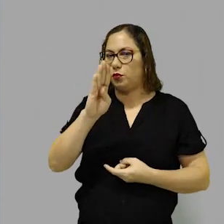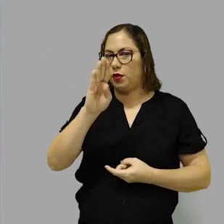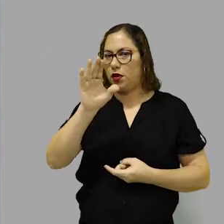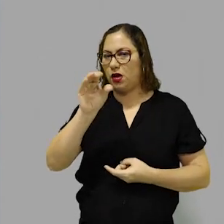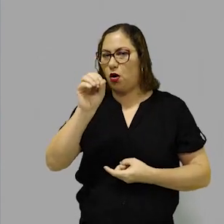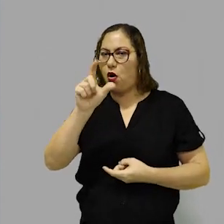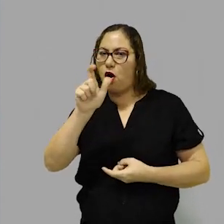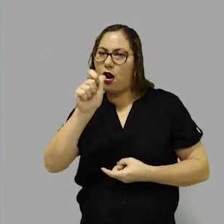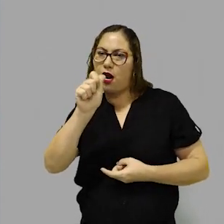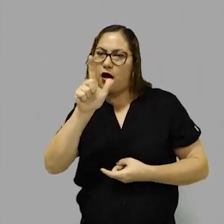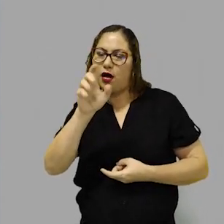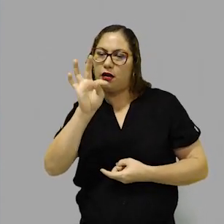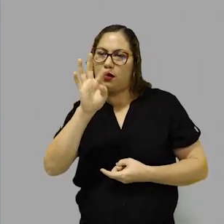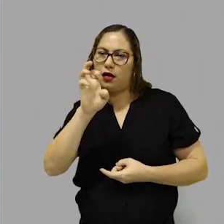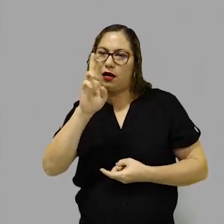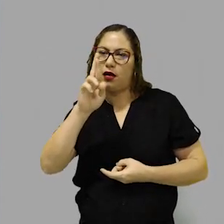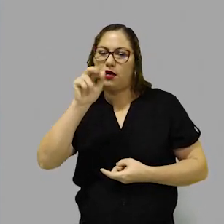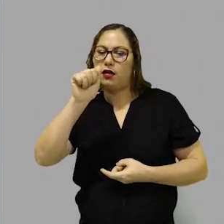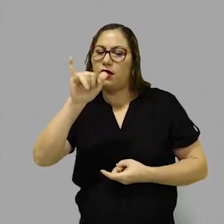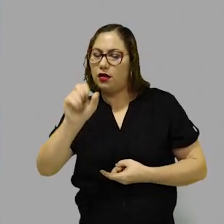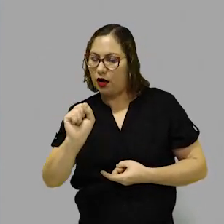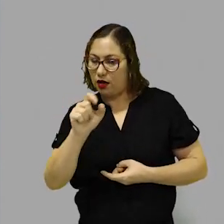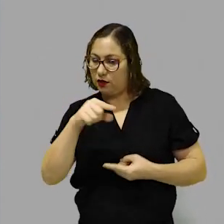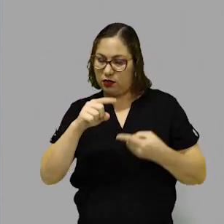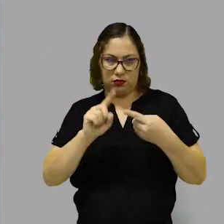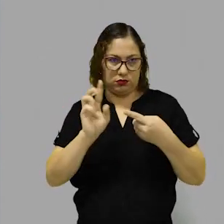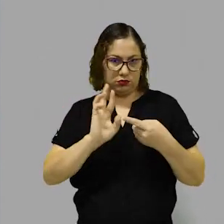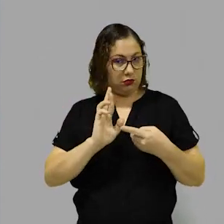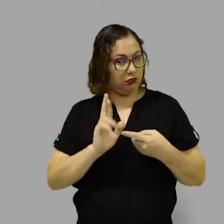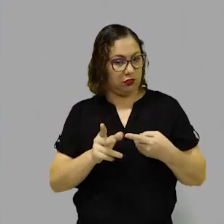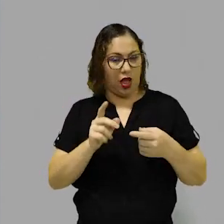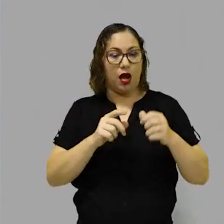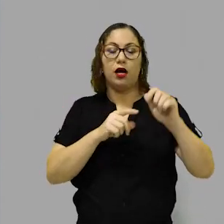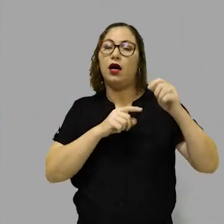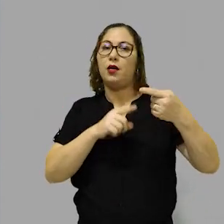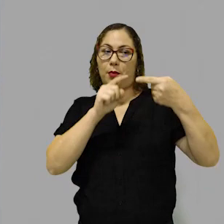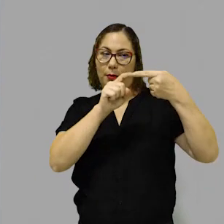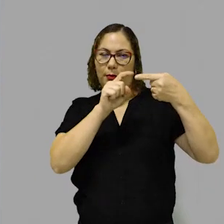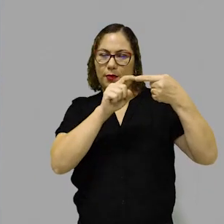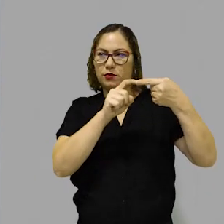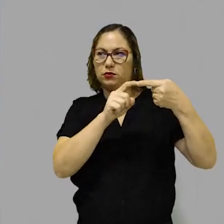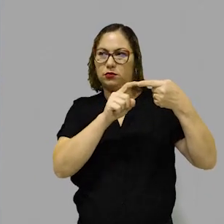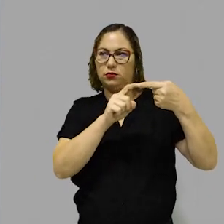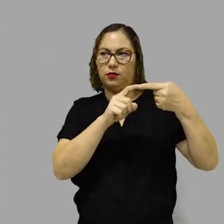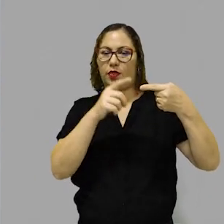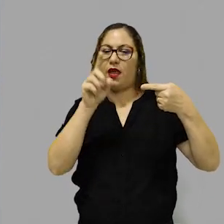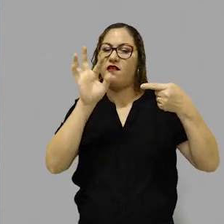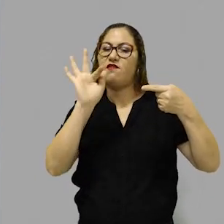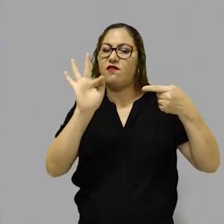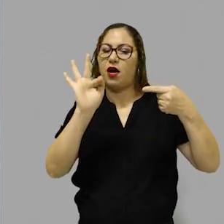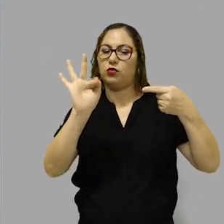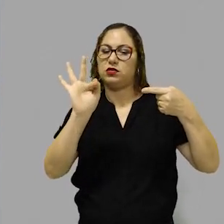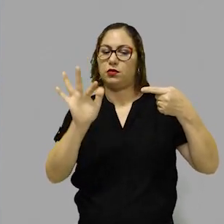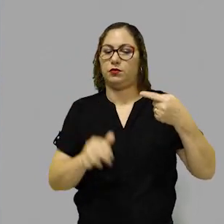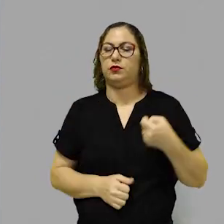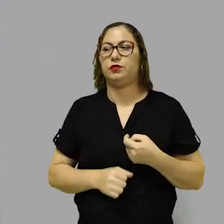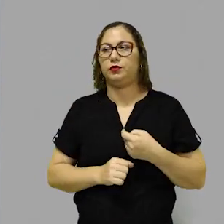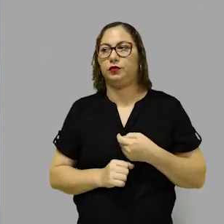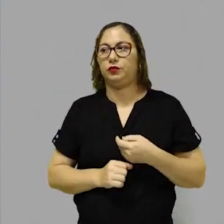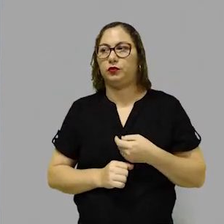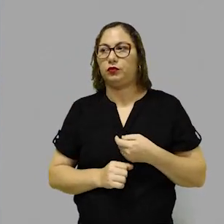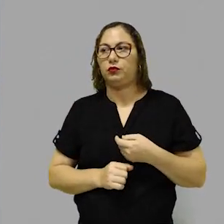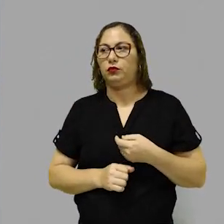subcolaterais e não pontos colaterais. Portanto, essa primeira afirmação, ela é uma afirmação falsa.